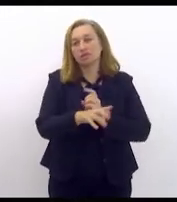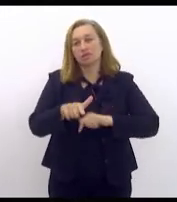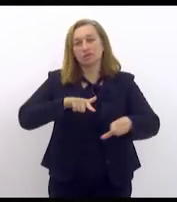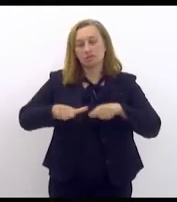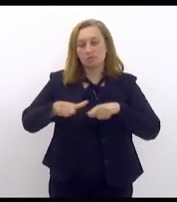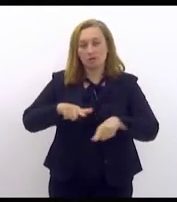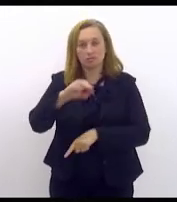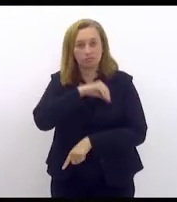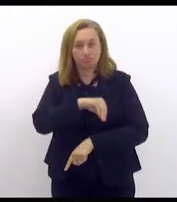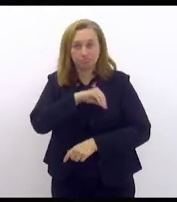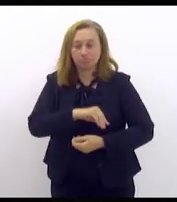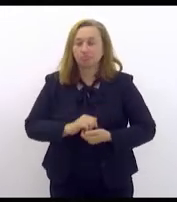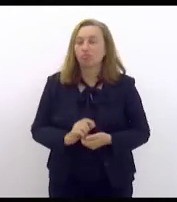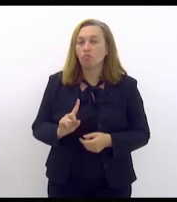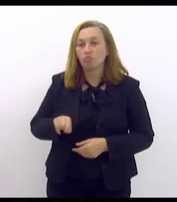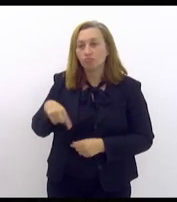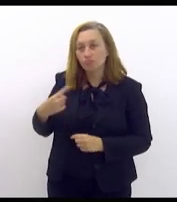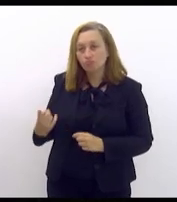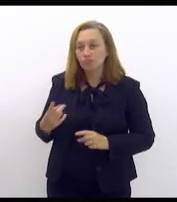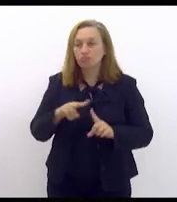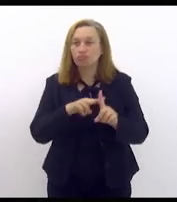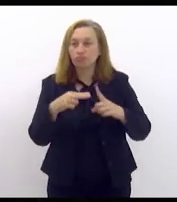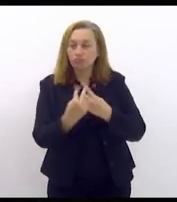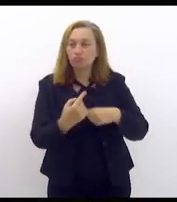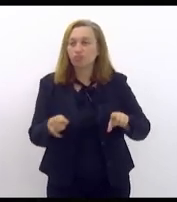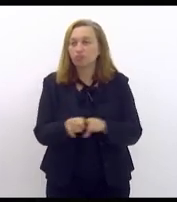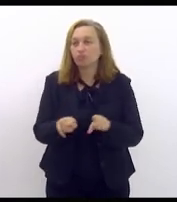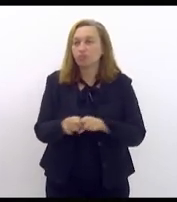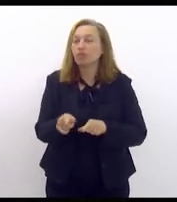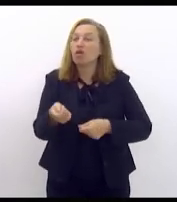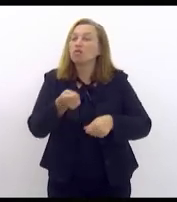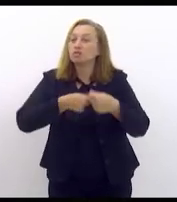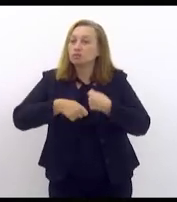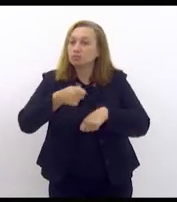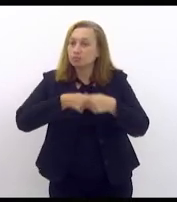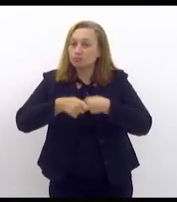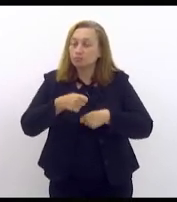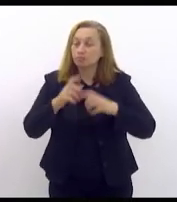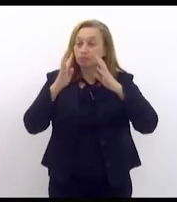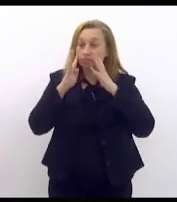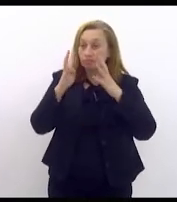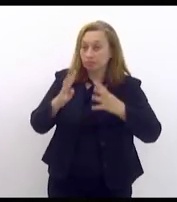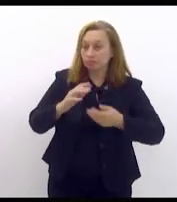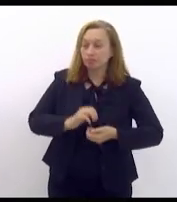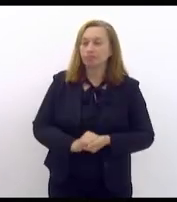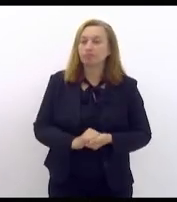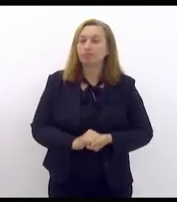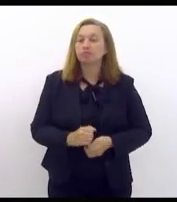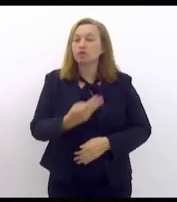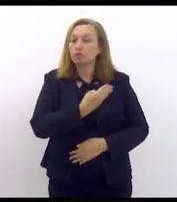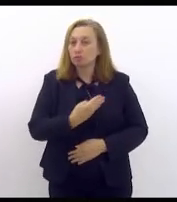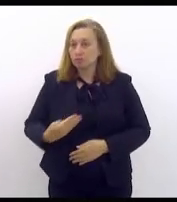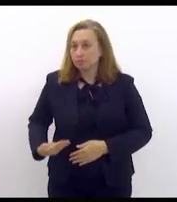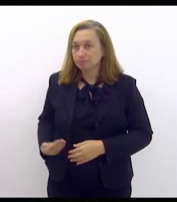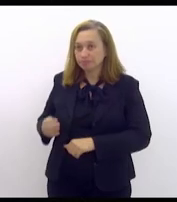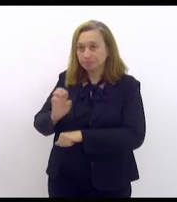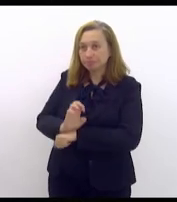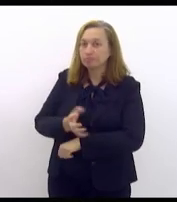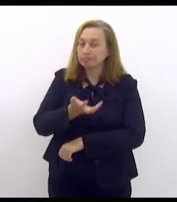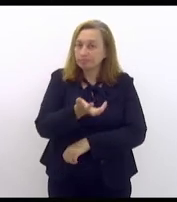renda. Outro ponto é a renegociação. E atenção aqui, se o governo do Estado ele